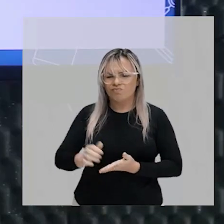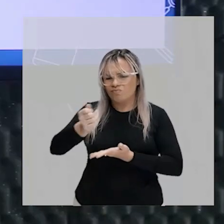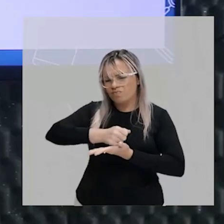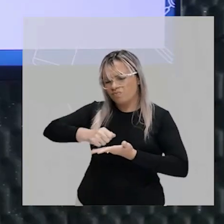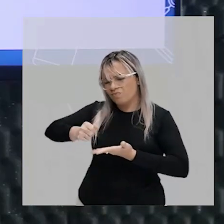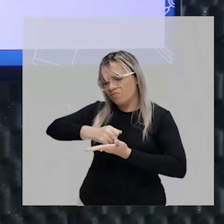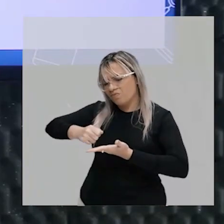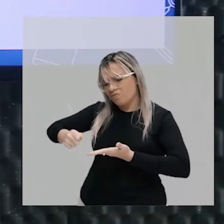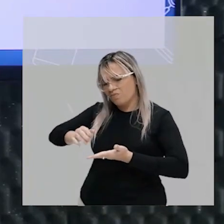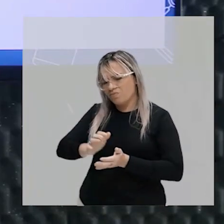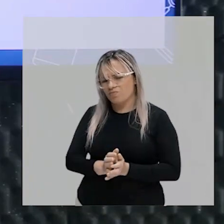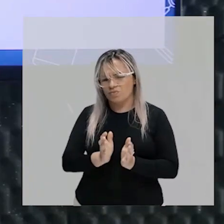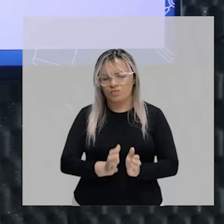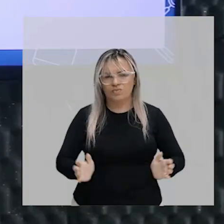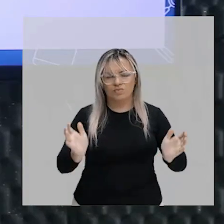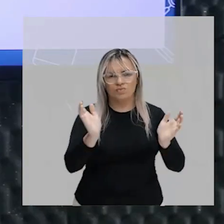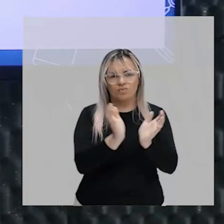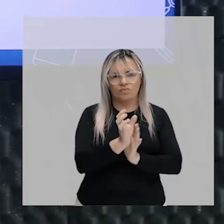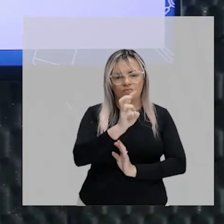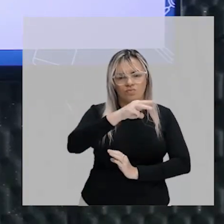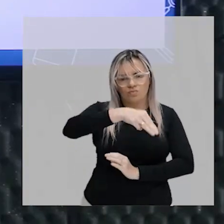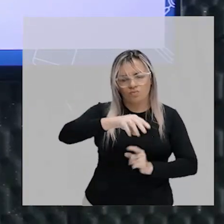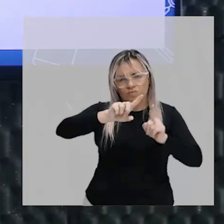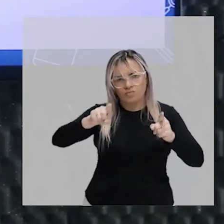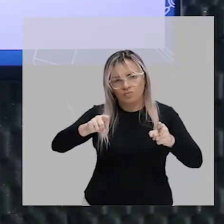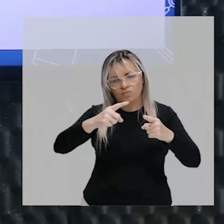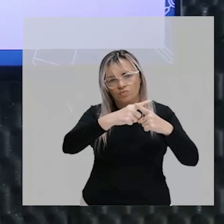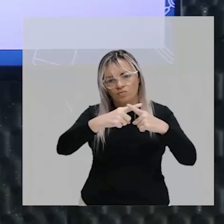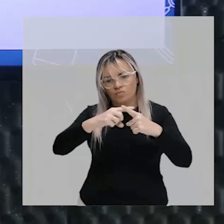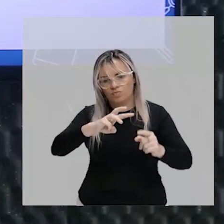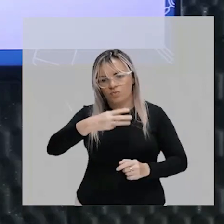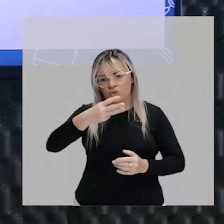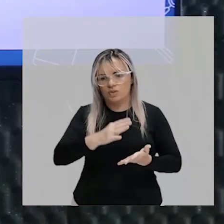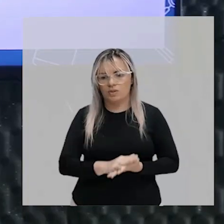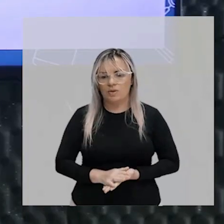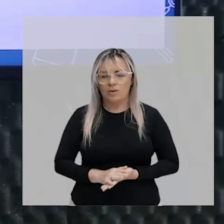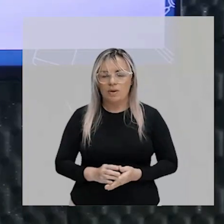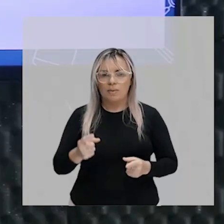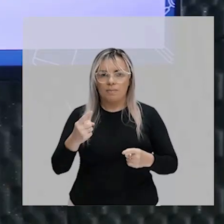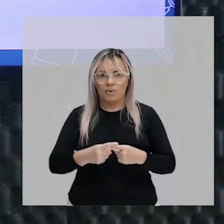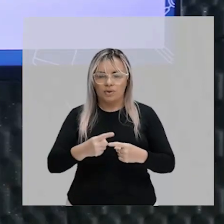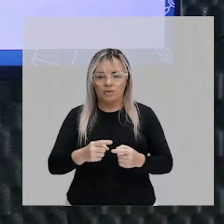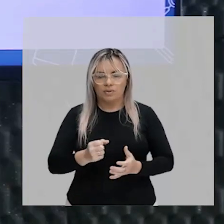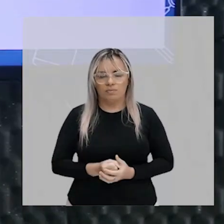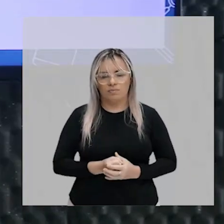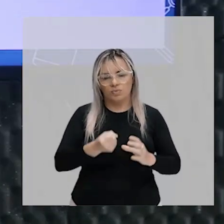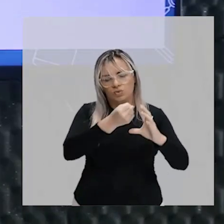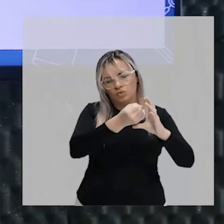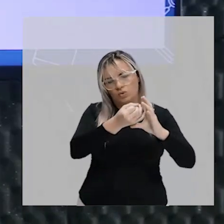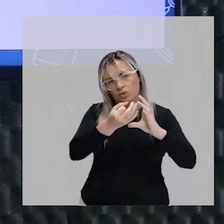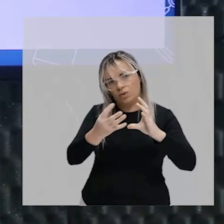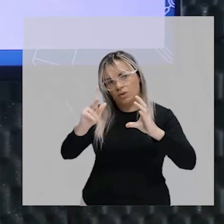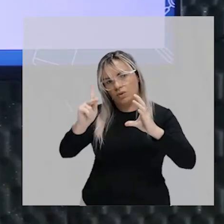esse conjunto de múltiplos de três sendo que para eu compor esse